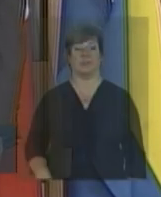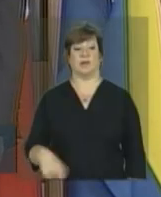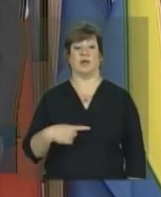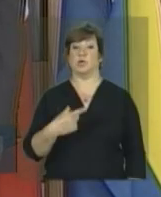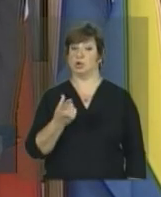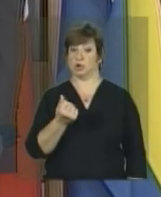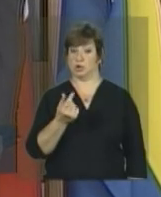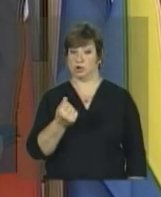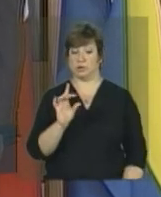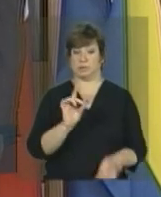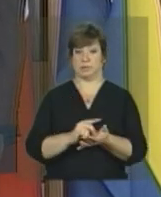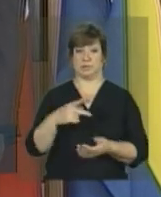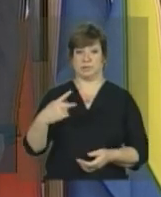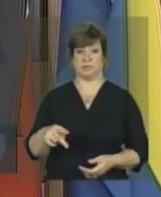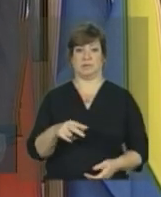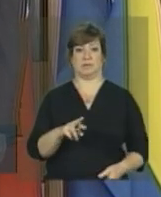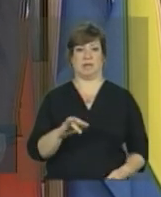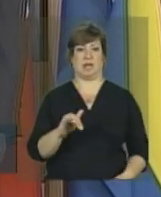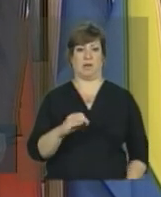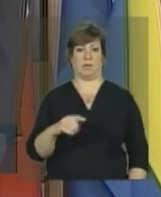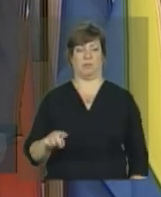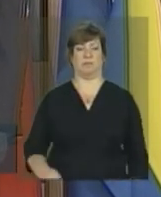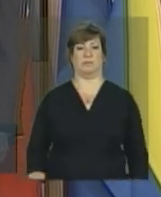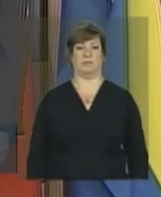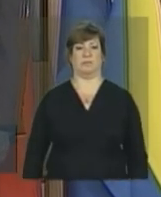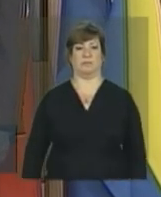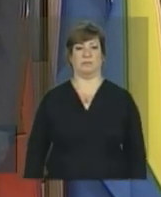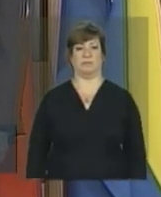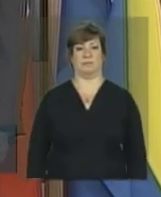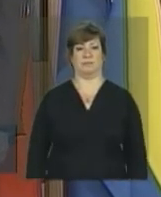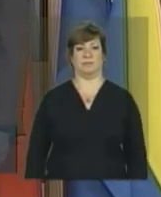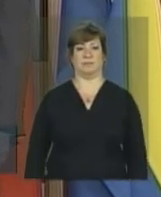A moeda oficial é o rial.